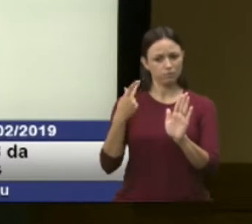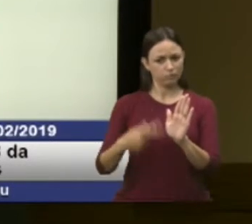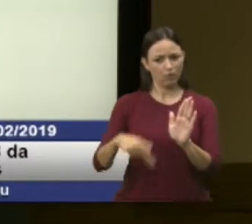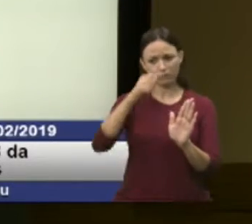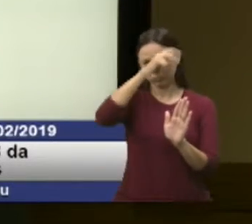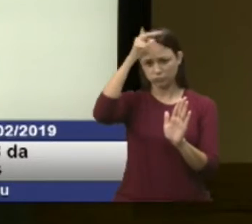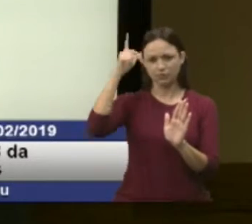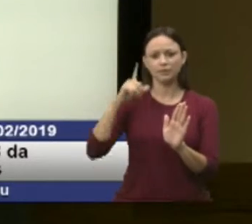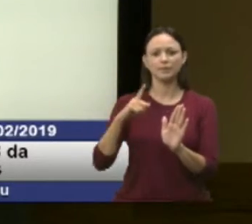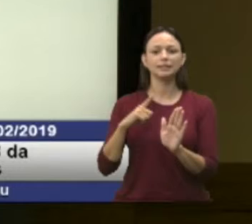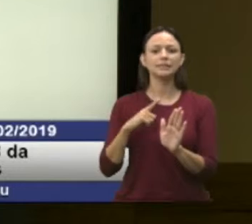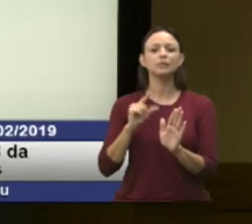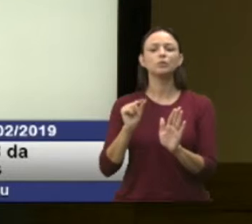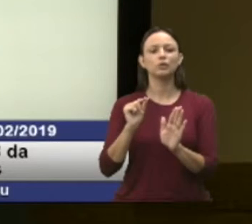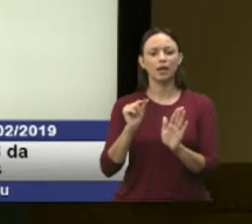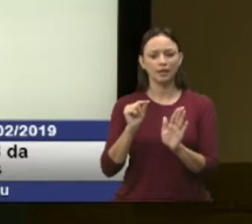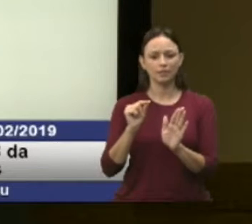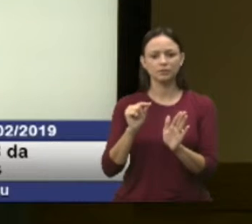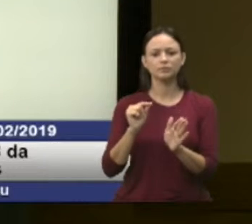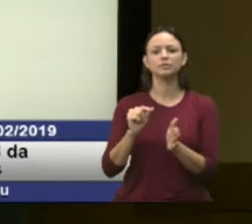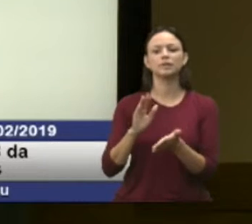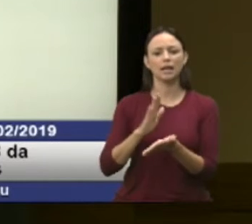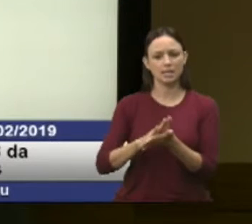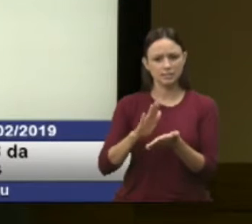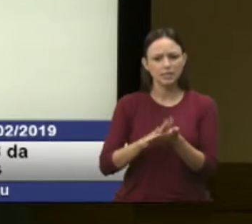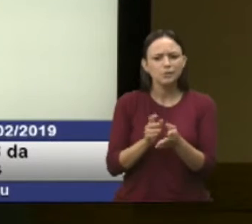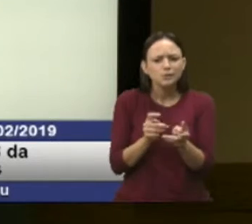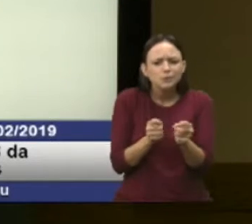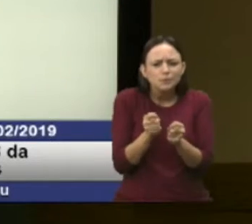está gastando os seus recursos com critério,